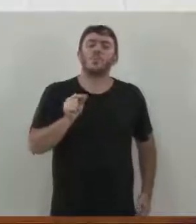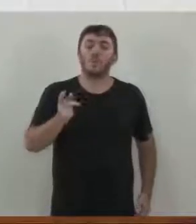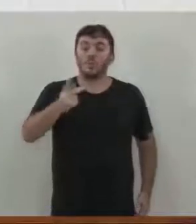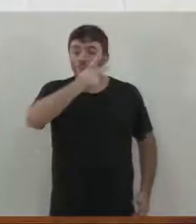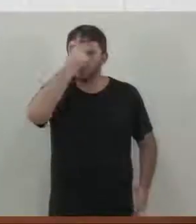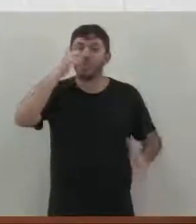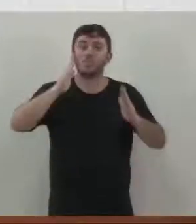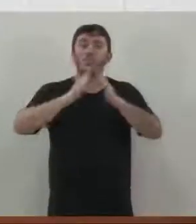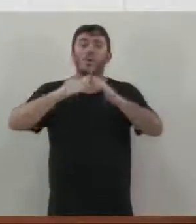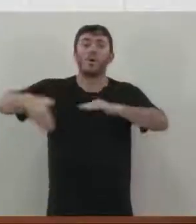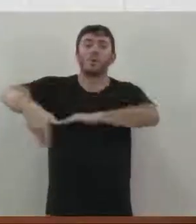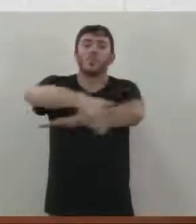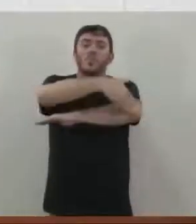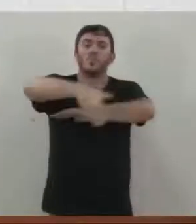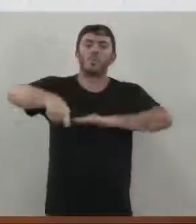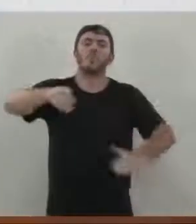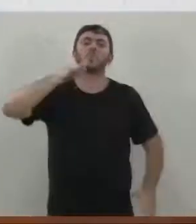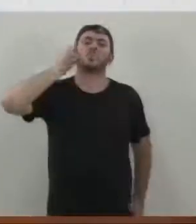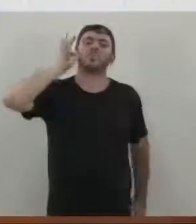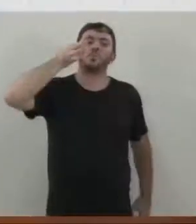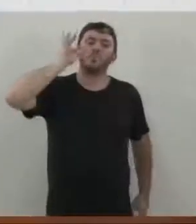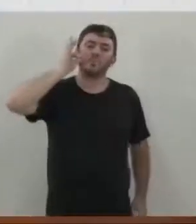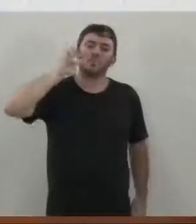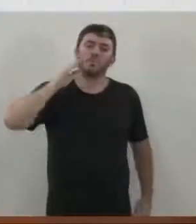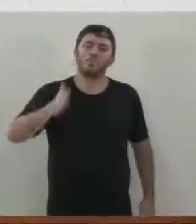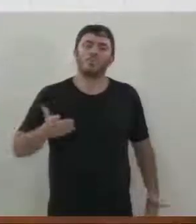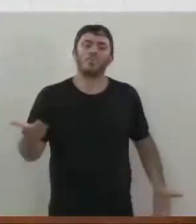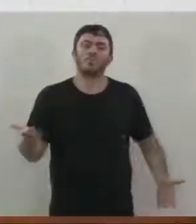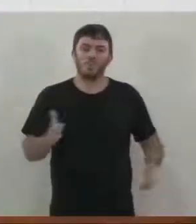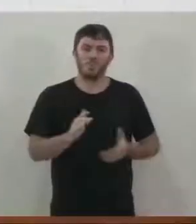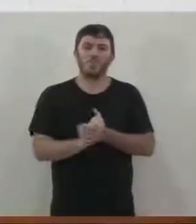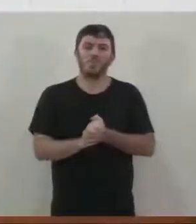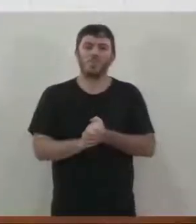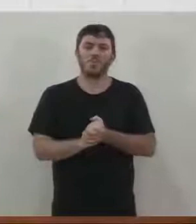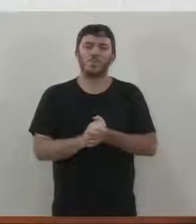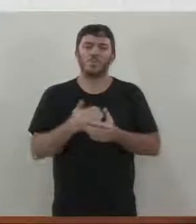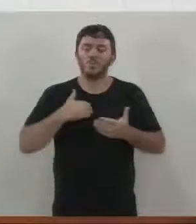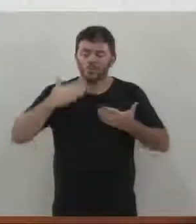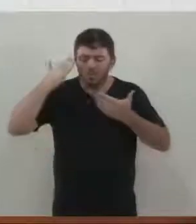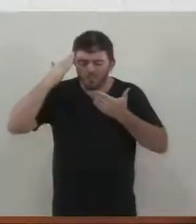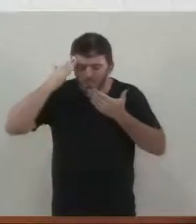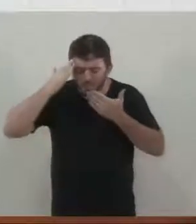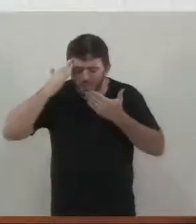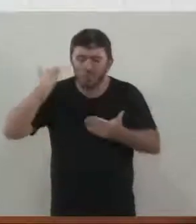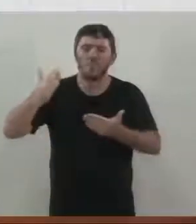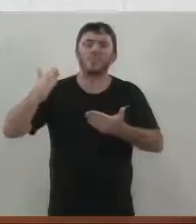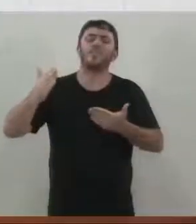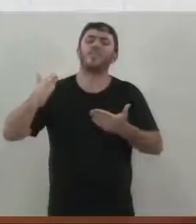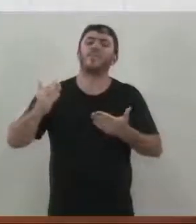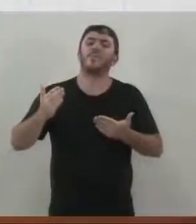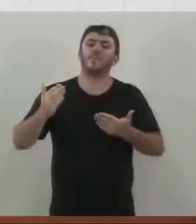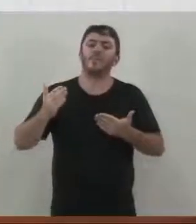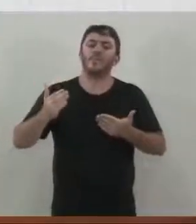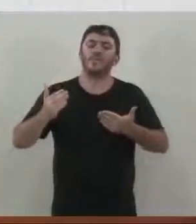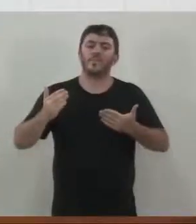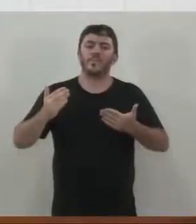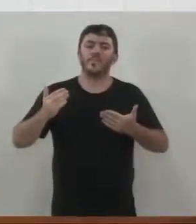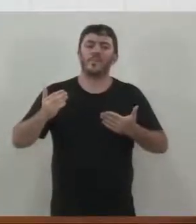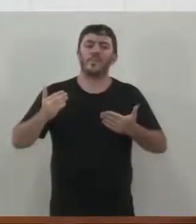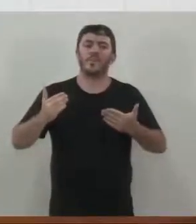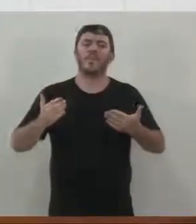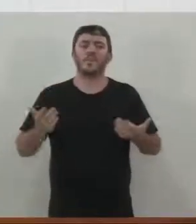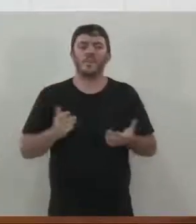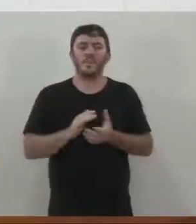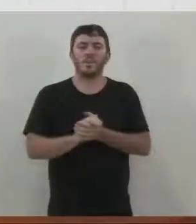do Café. Então, agradeço os vereadores também que tiveram empenhado nessa mesma questão, para